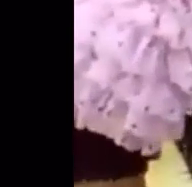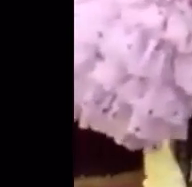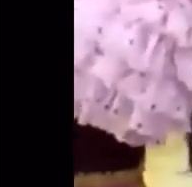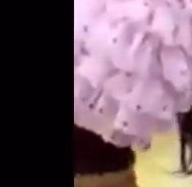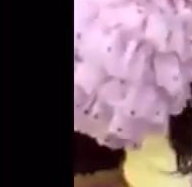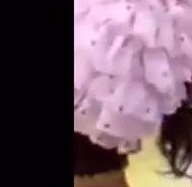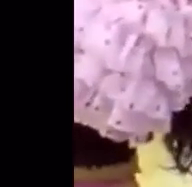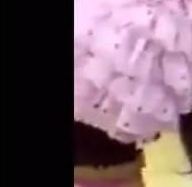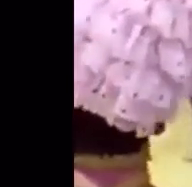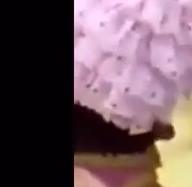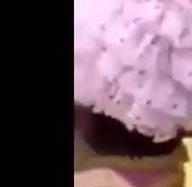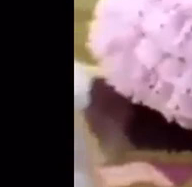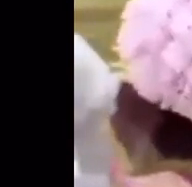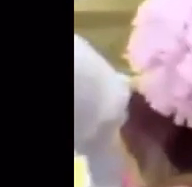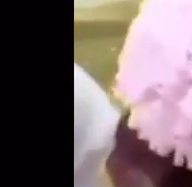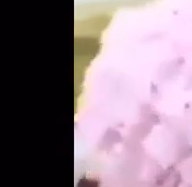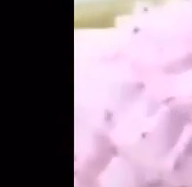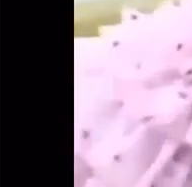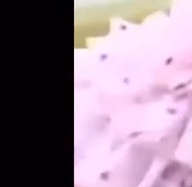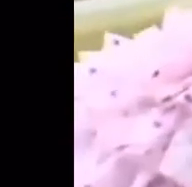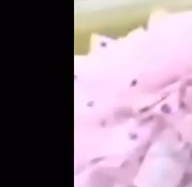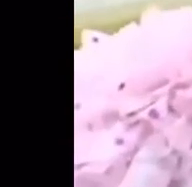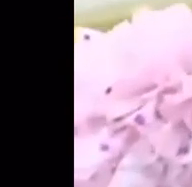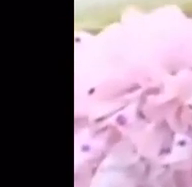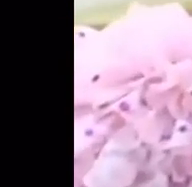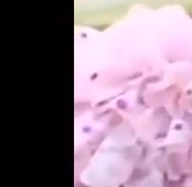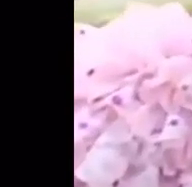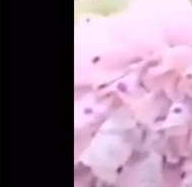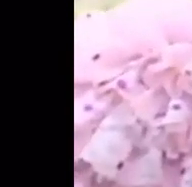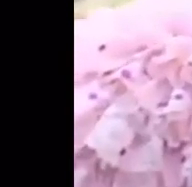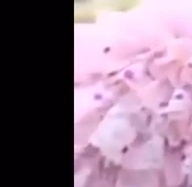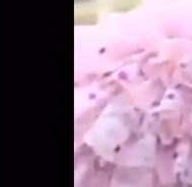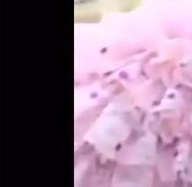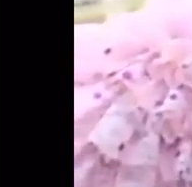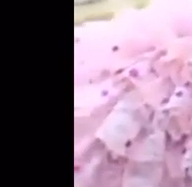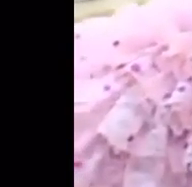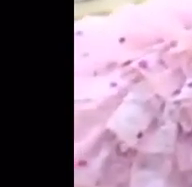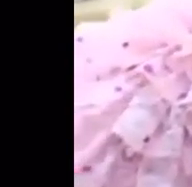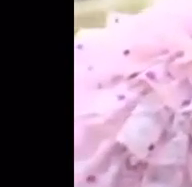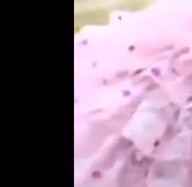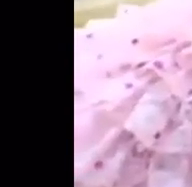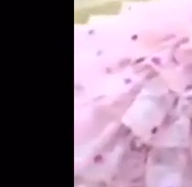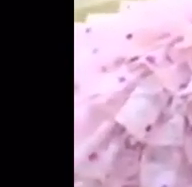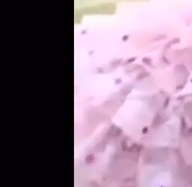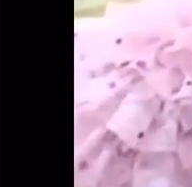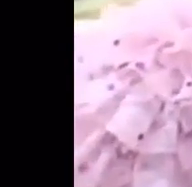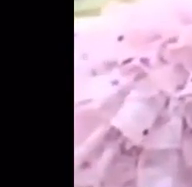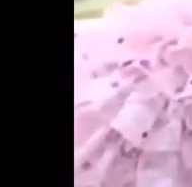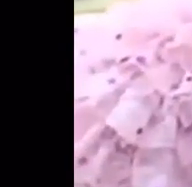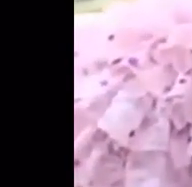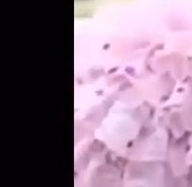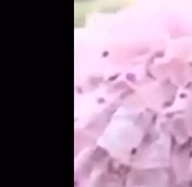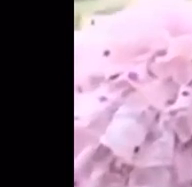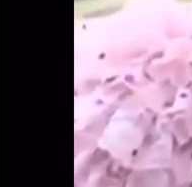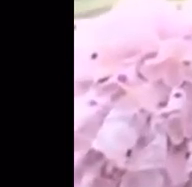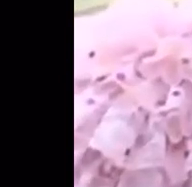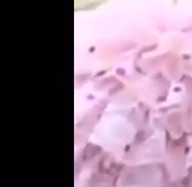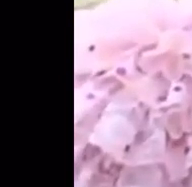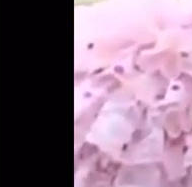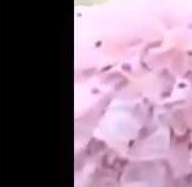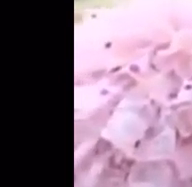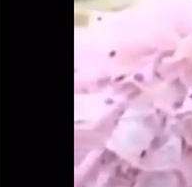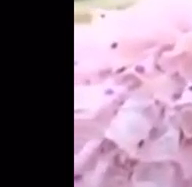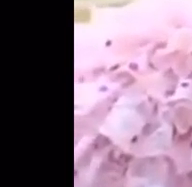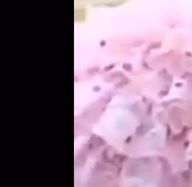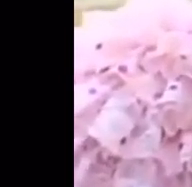samba? Tem todos os quesitos? Basicamente, existem vários quesitos. Harmonia, o tempo de dança, figurino,